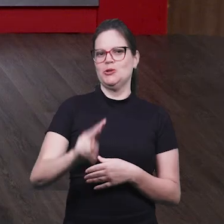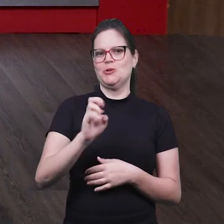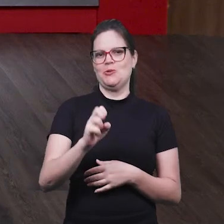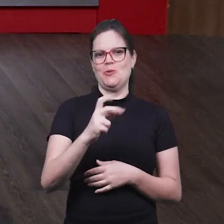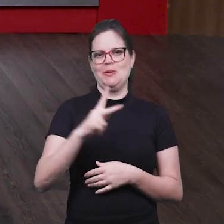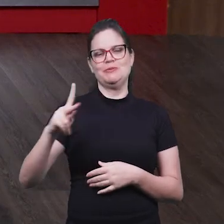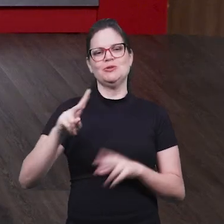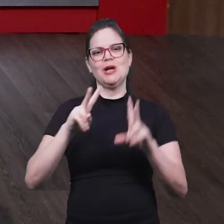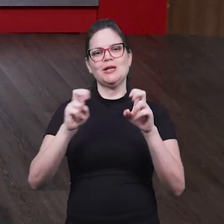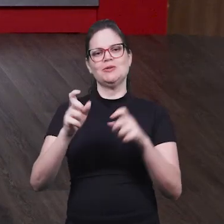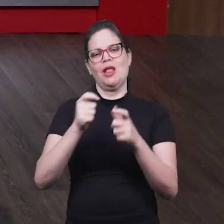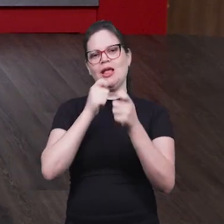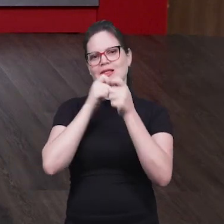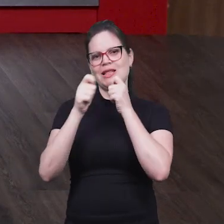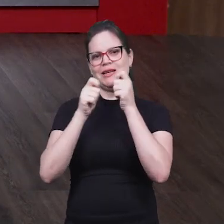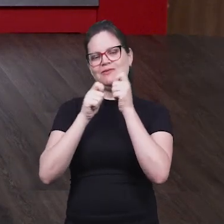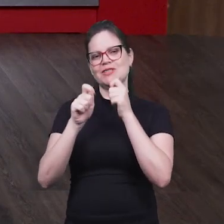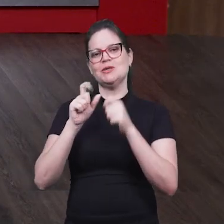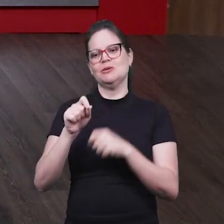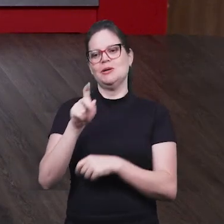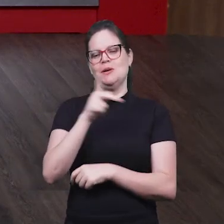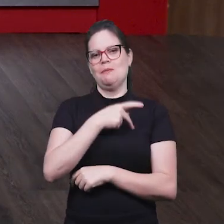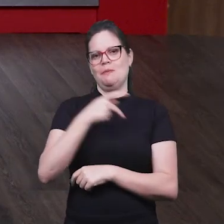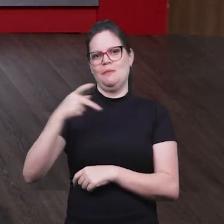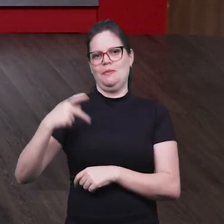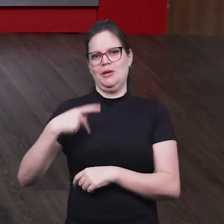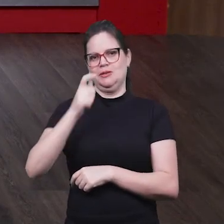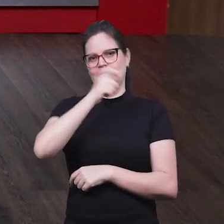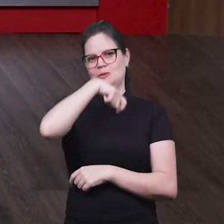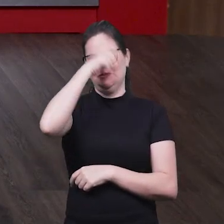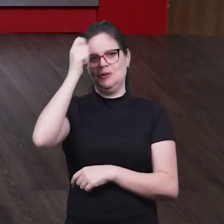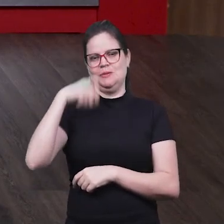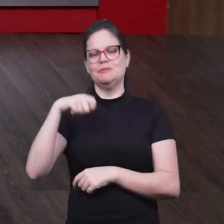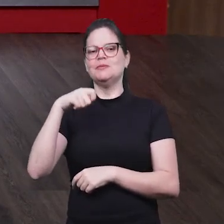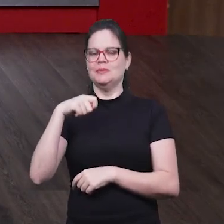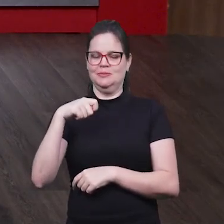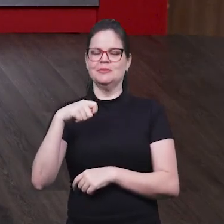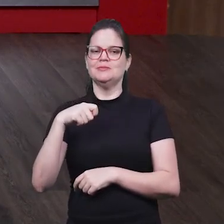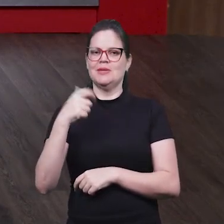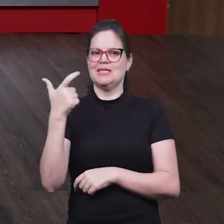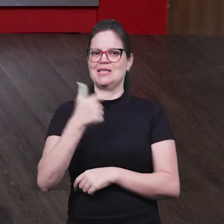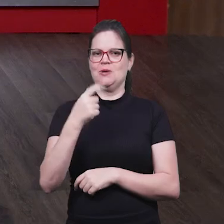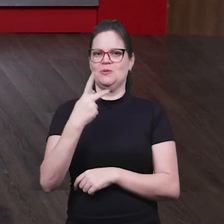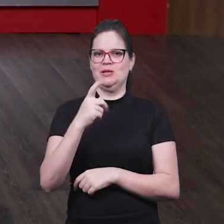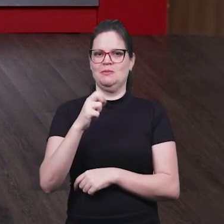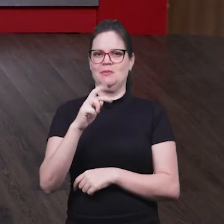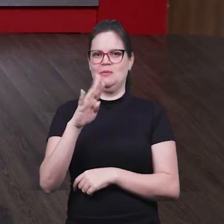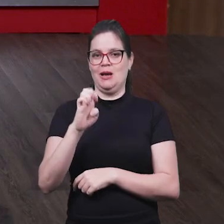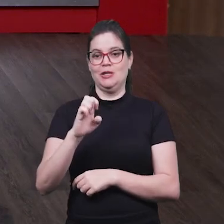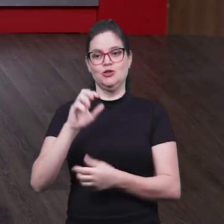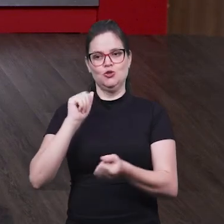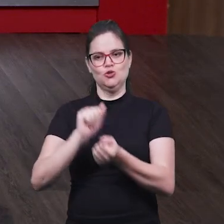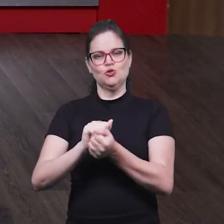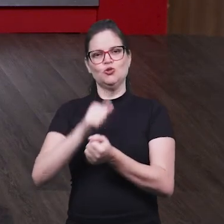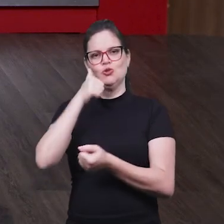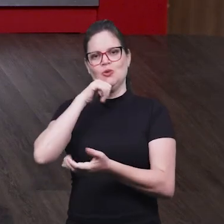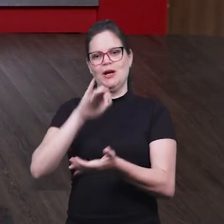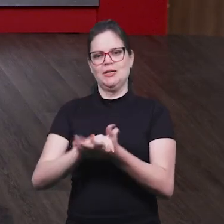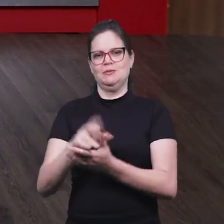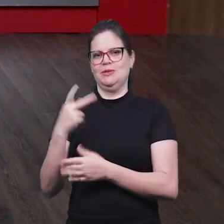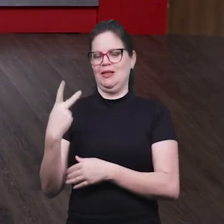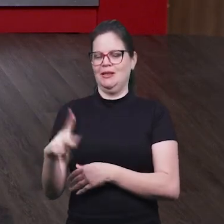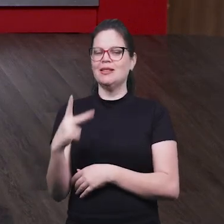hoje a gente continua e você assiste a segunda parte da entrevista feita com o pastor Amadeu e